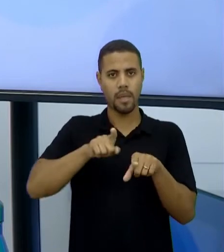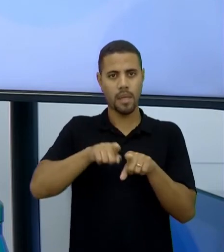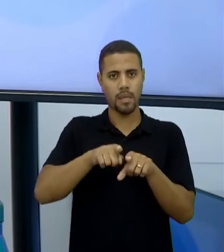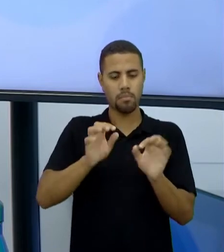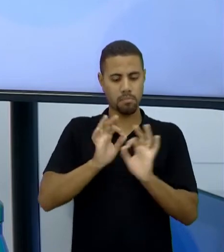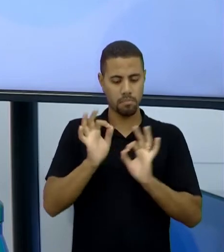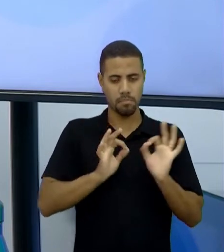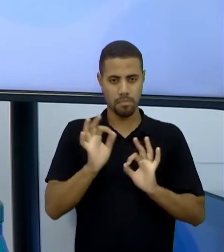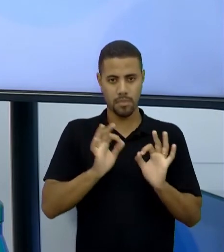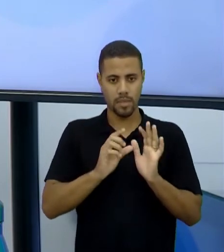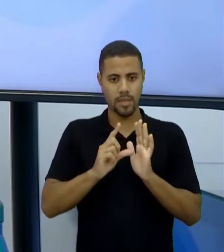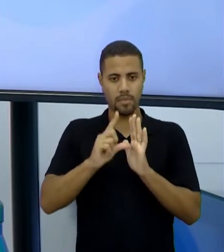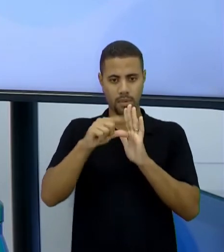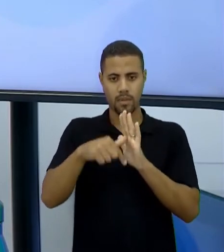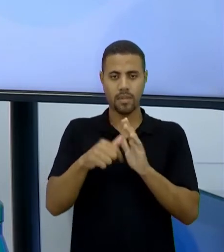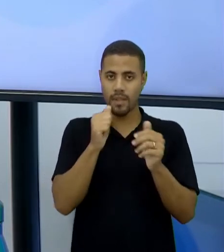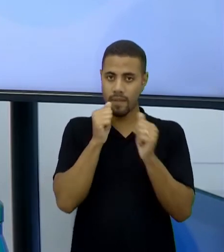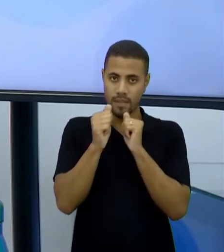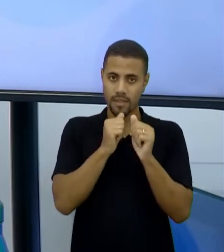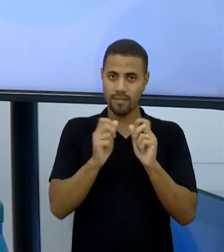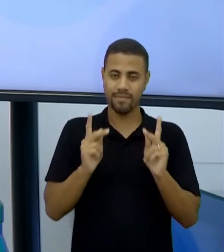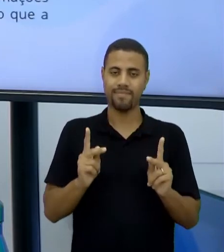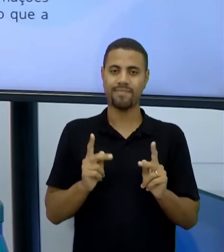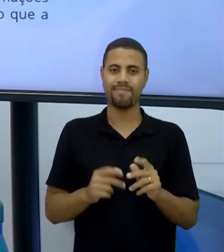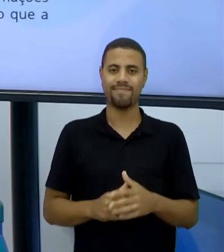para utilizarem no decorrer da entrevista, tá bom?